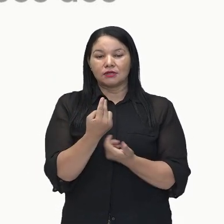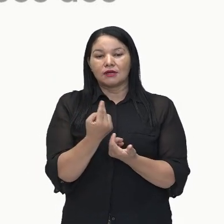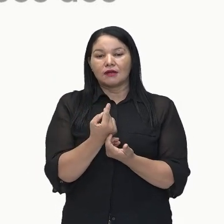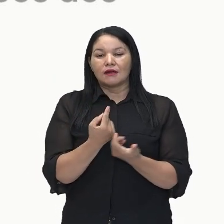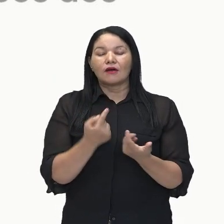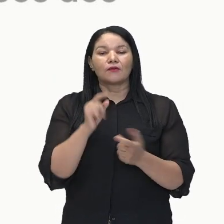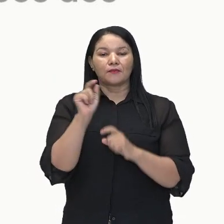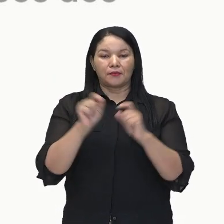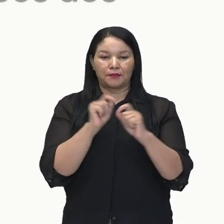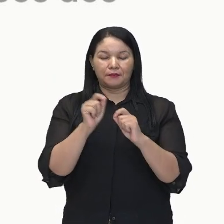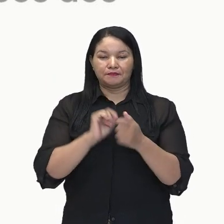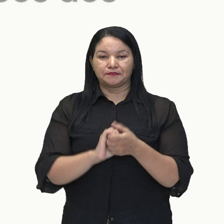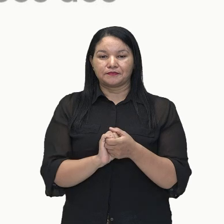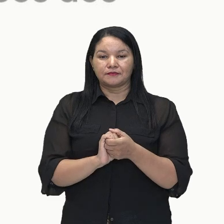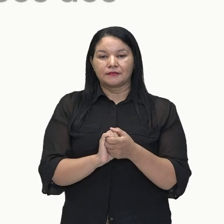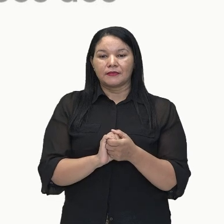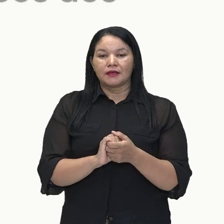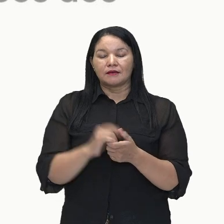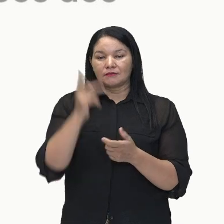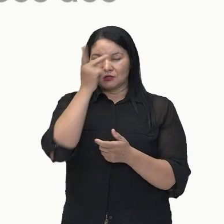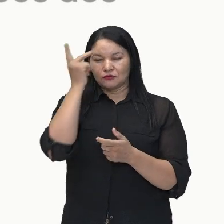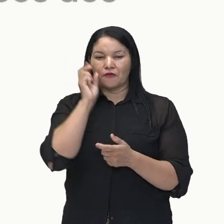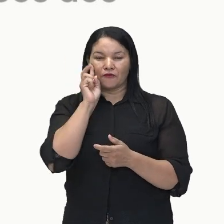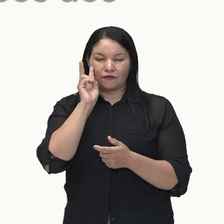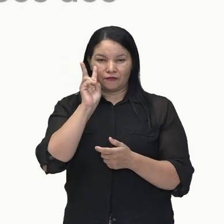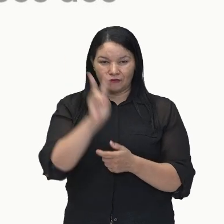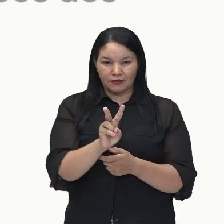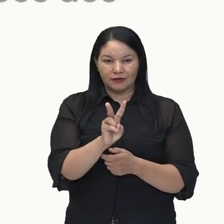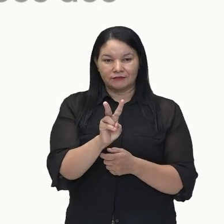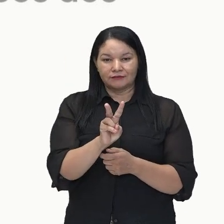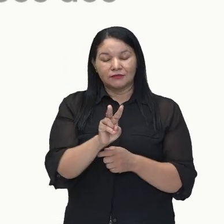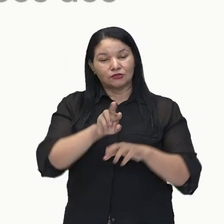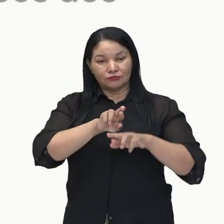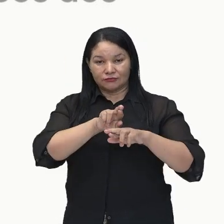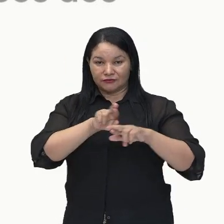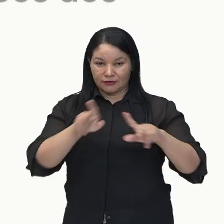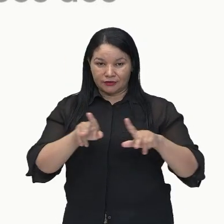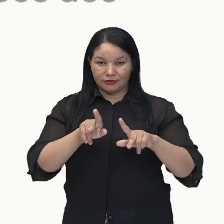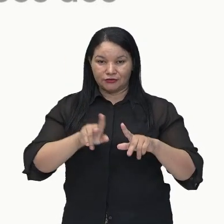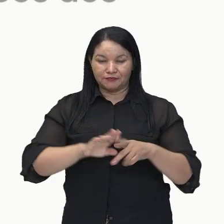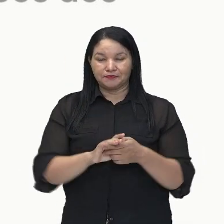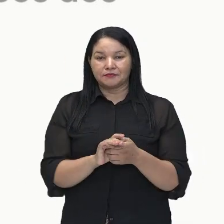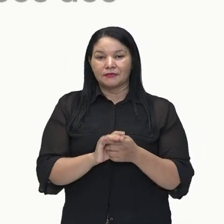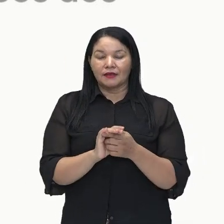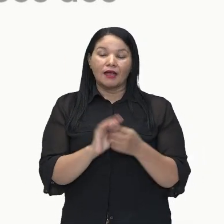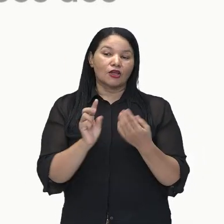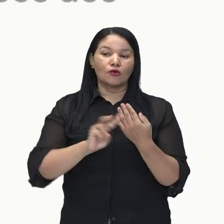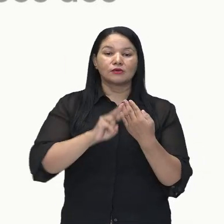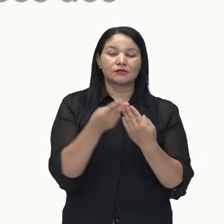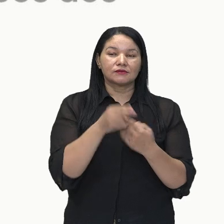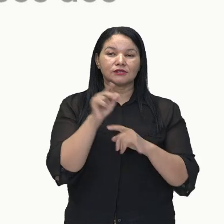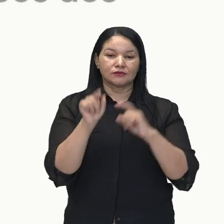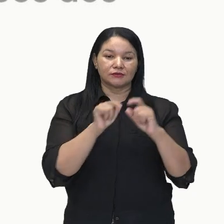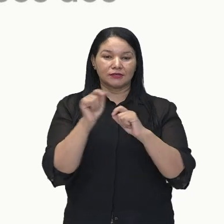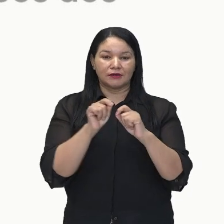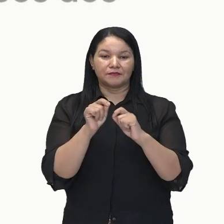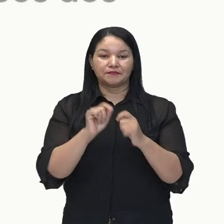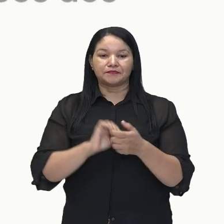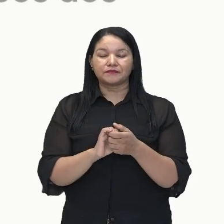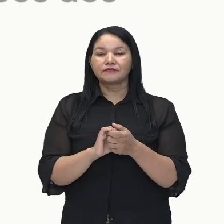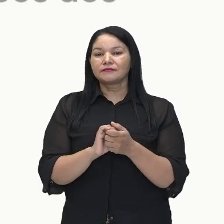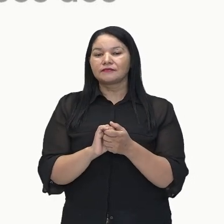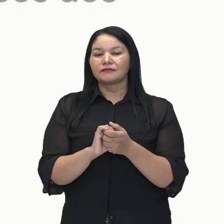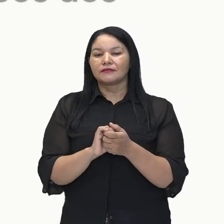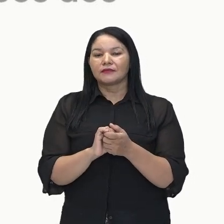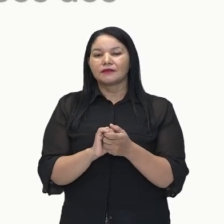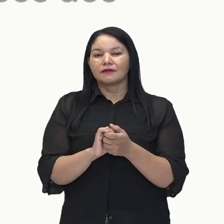composta dos que veem normalmente as coisas e, em consequência disso, fazem arte pura, guardando